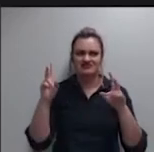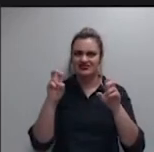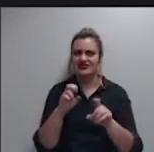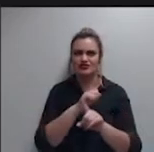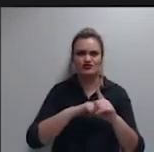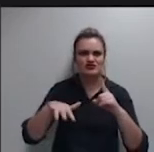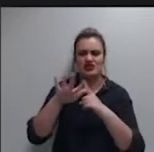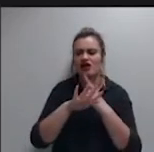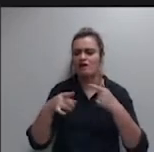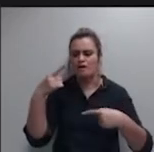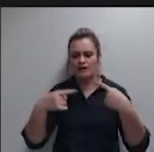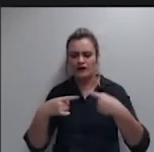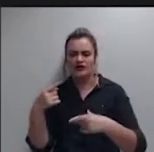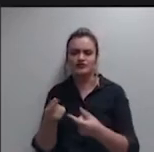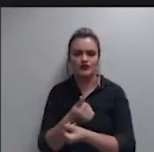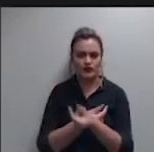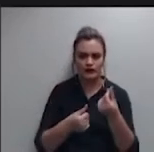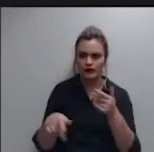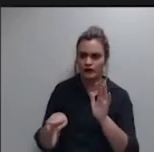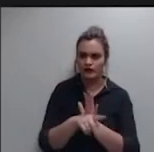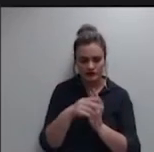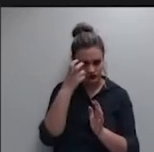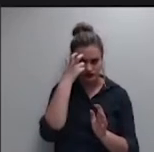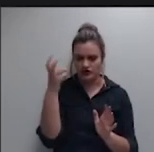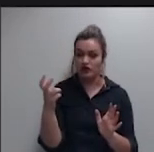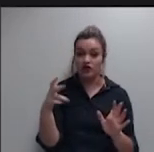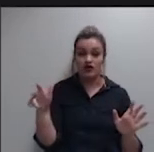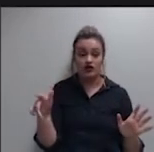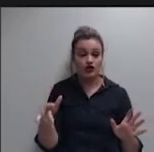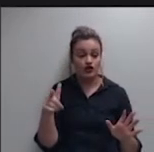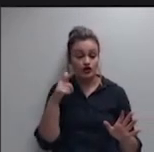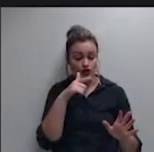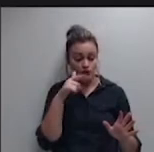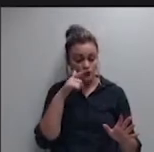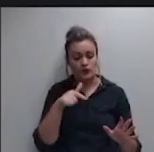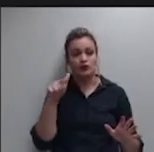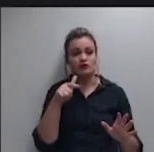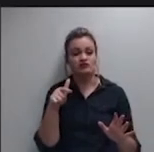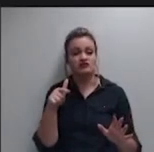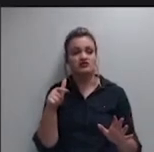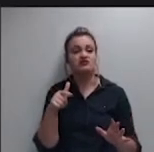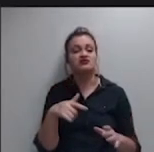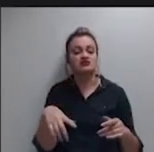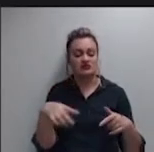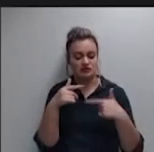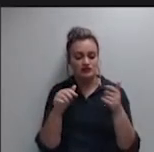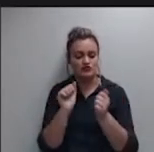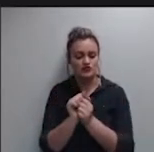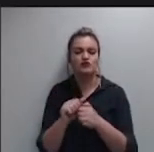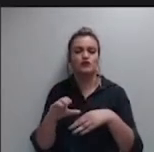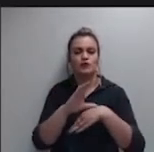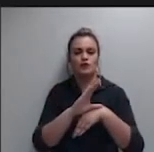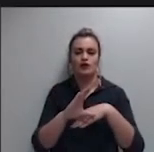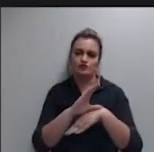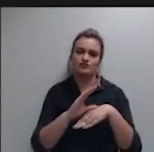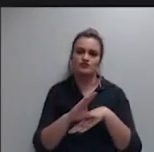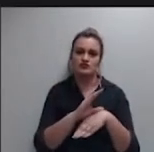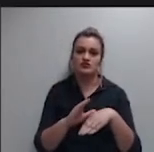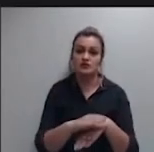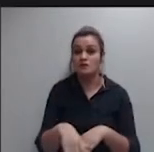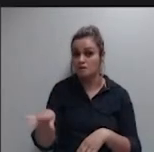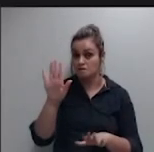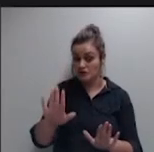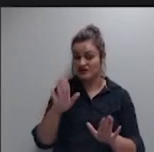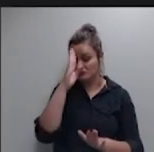cultural. Nós somos a corte infraconstitucional, mas sempre manteremos o compromisso de uma